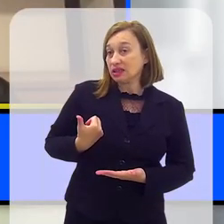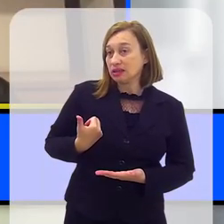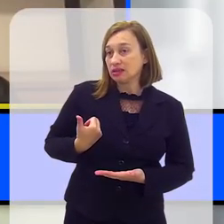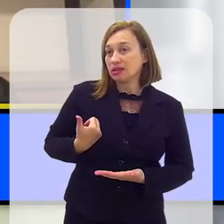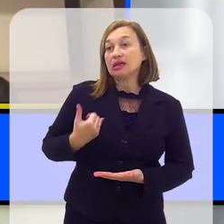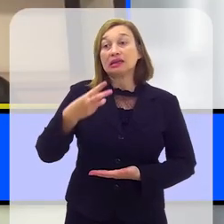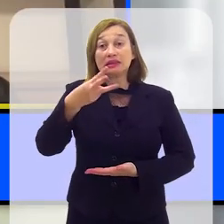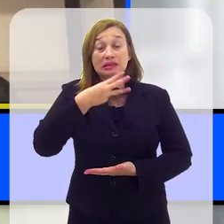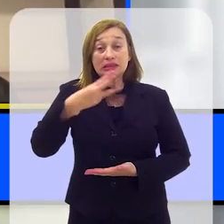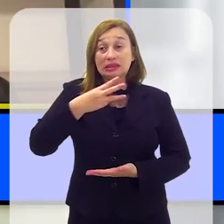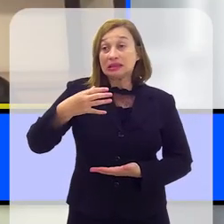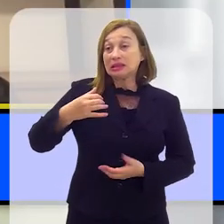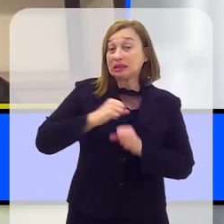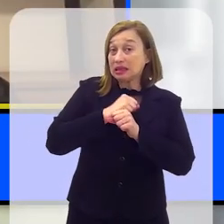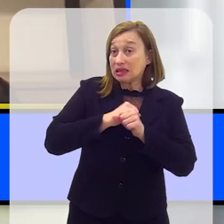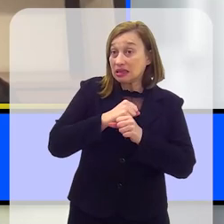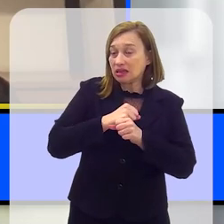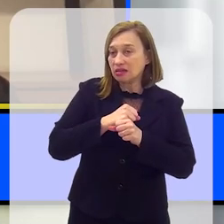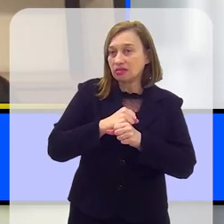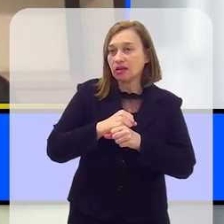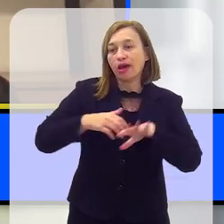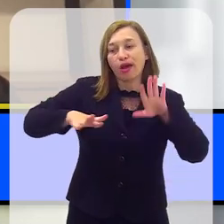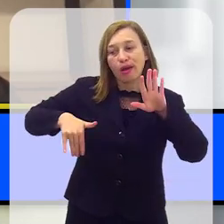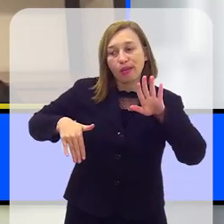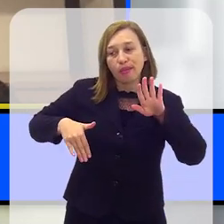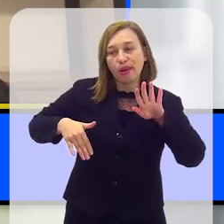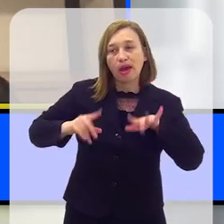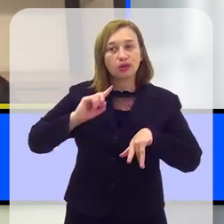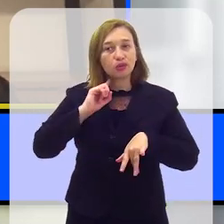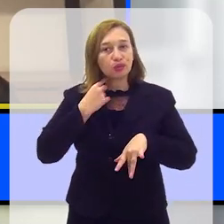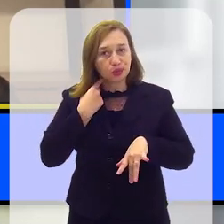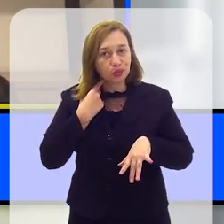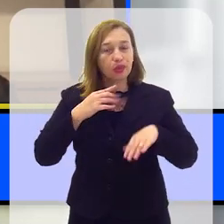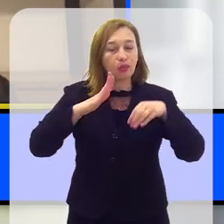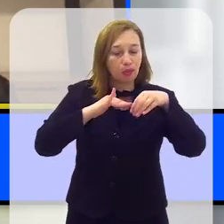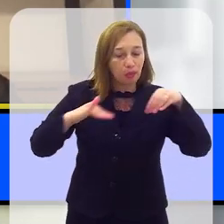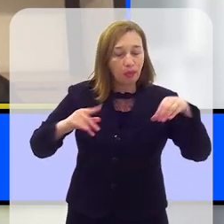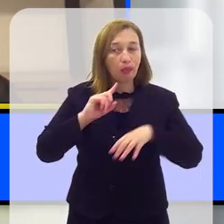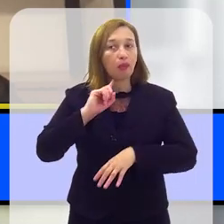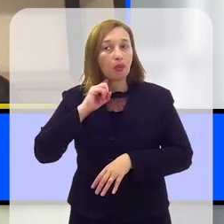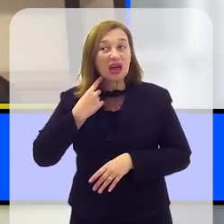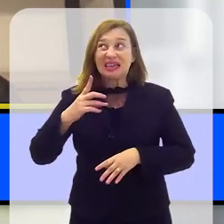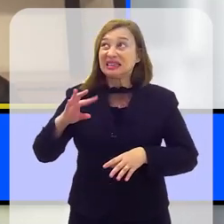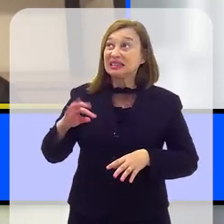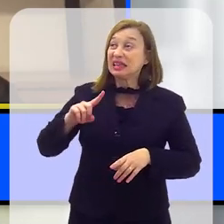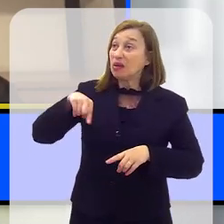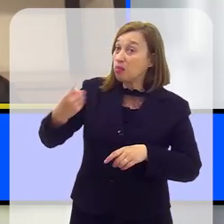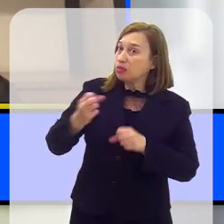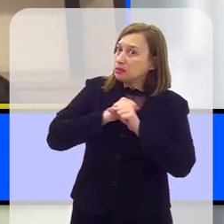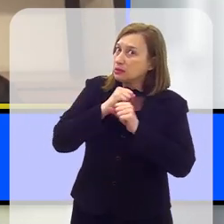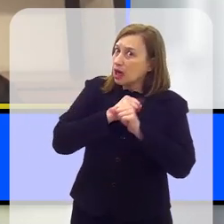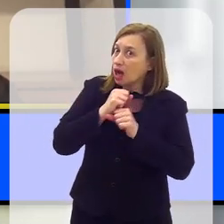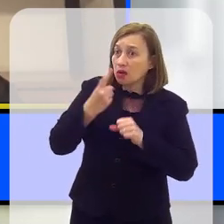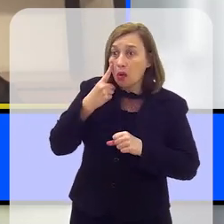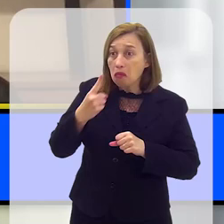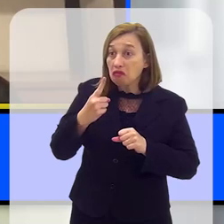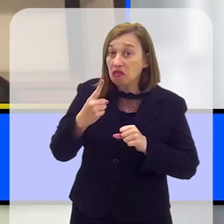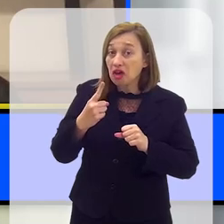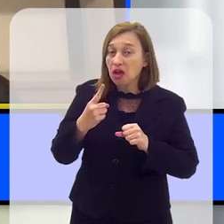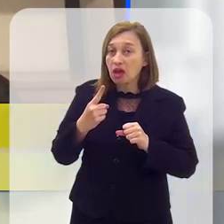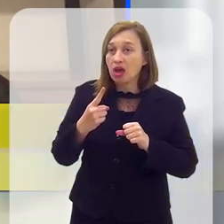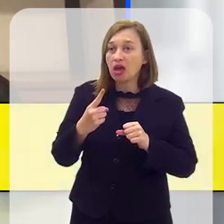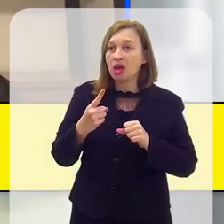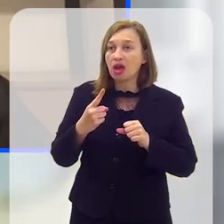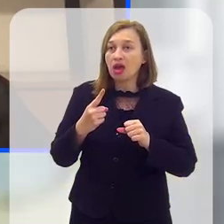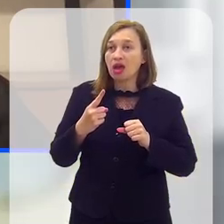anos e há 33 anos a praia é poluída, a Lagoa Rodrigo de Freitas é poluída, a Baía de Guanabara é poluída. Então, depois de tantos anos de vida, eu começar a ver